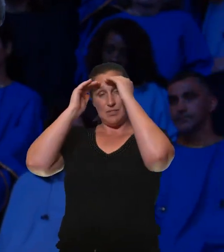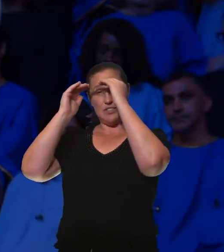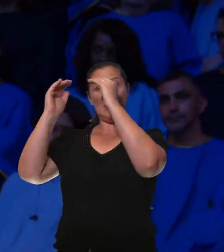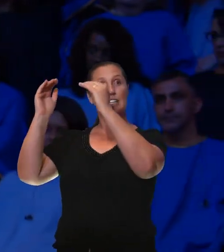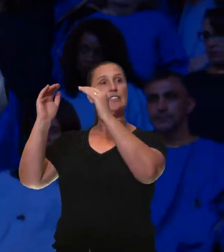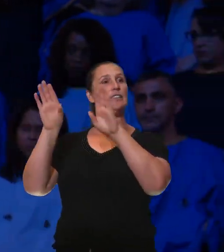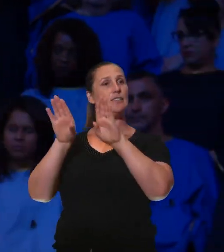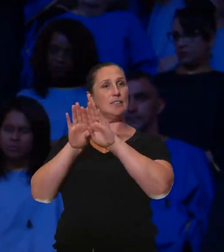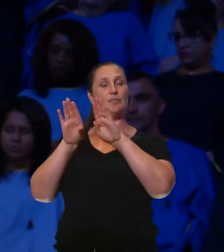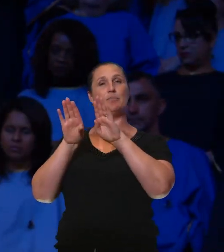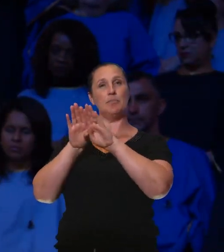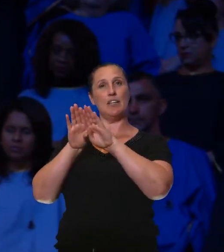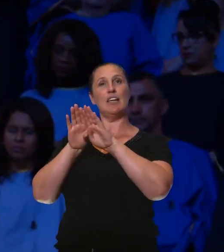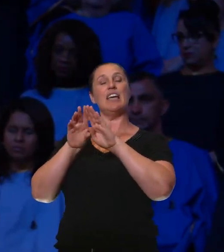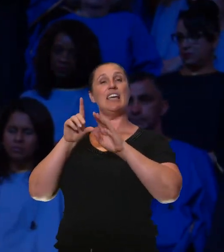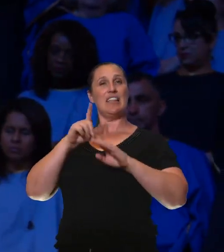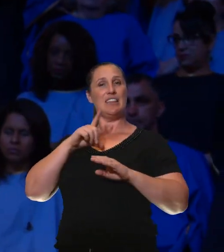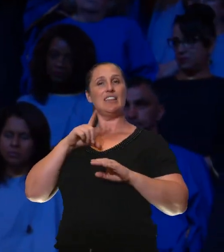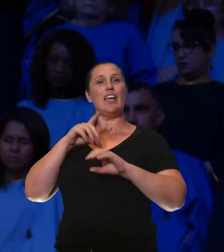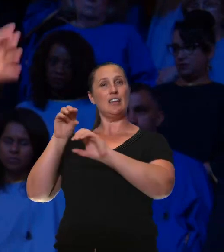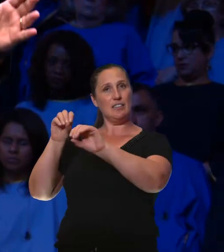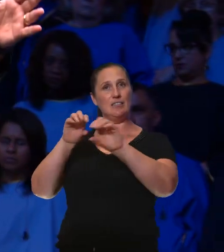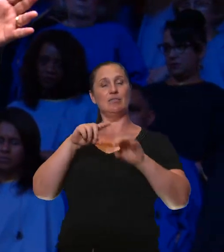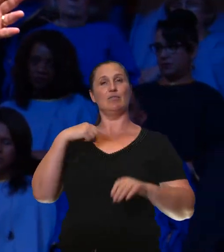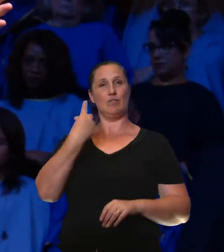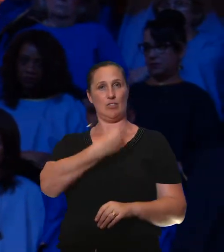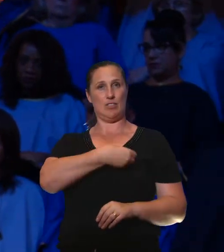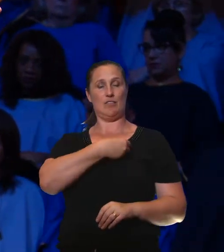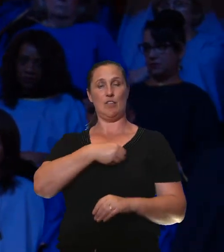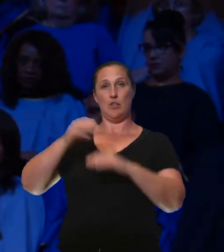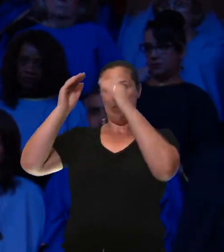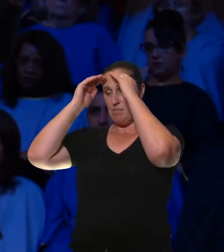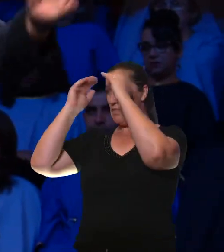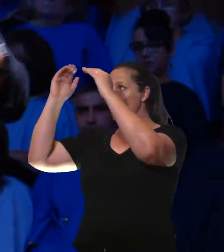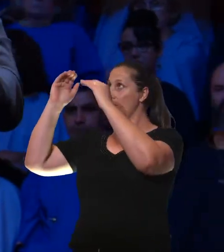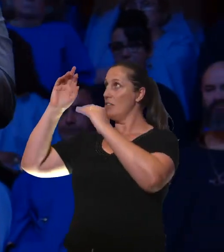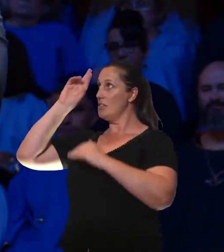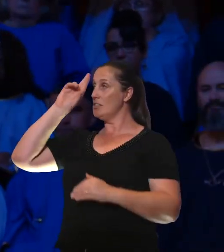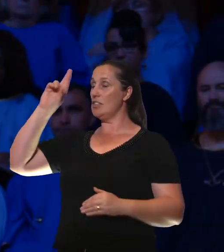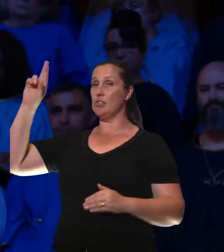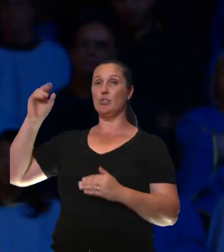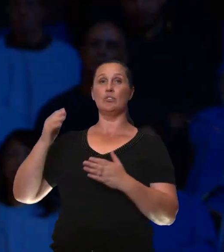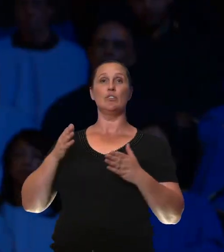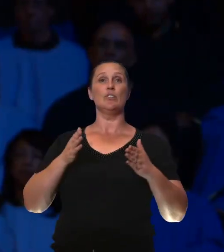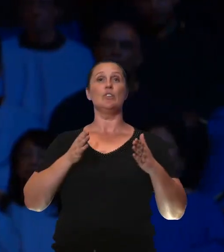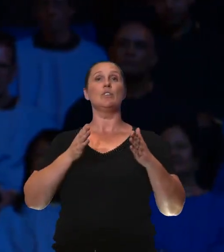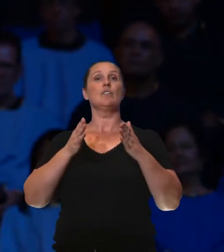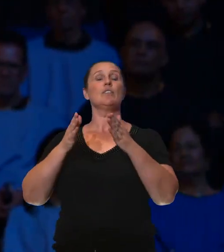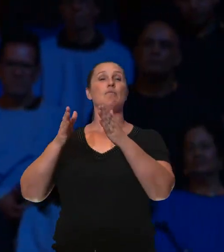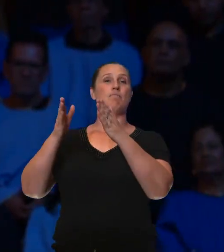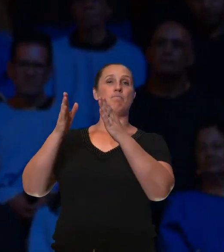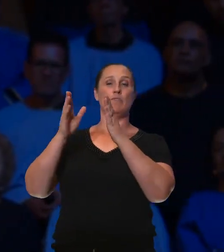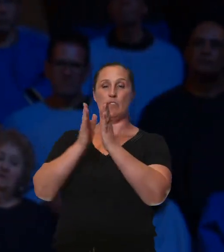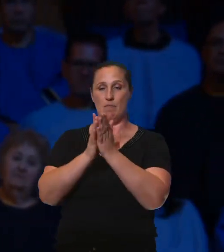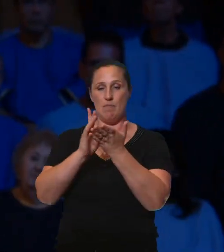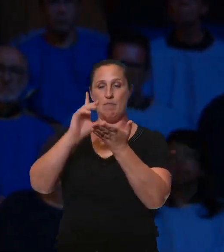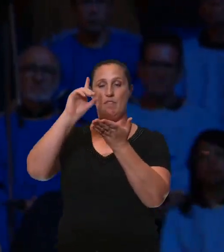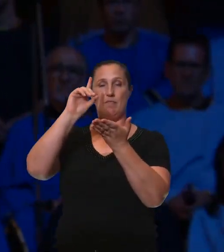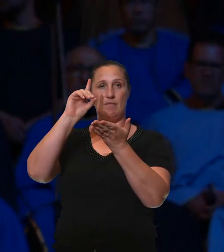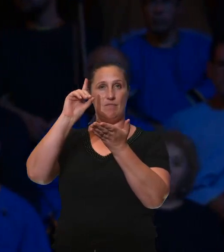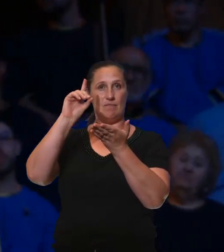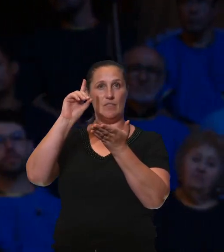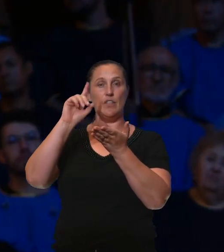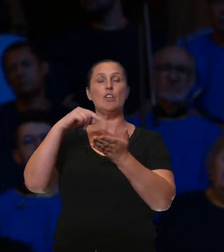esta didática sobre a nossa vida. Obedecendo ao Senhor nas direções da palavra de Deus, nós